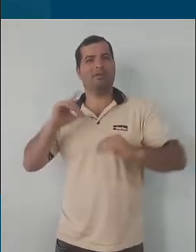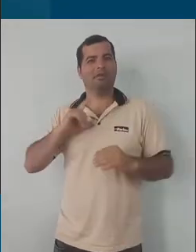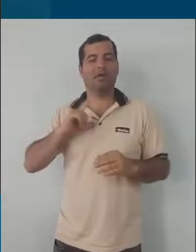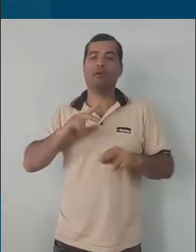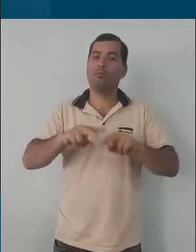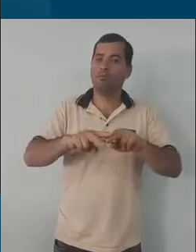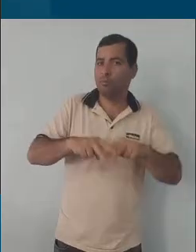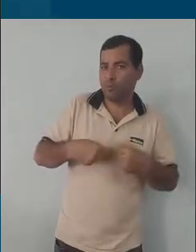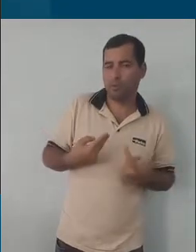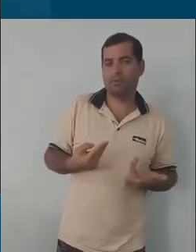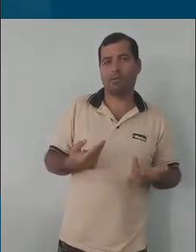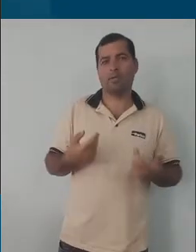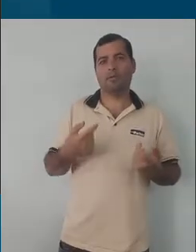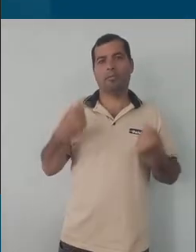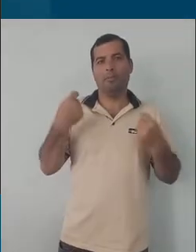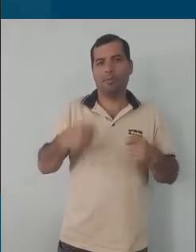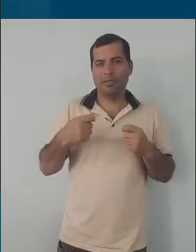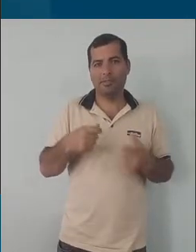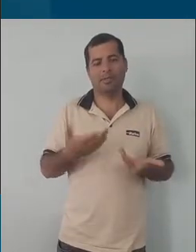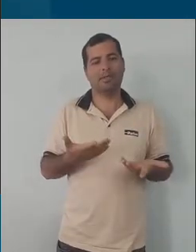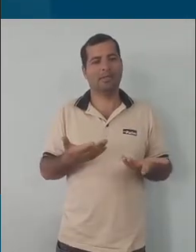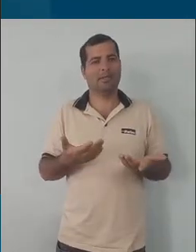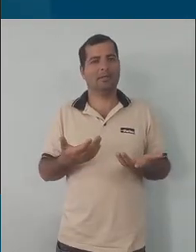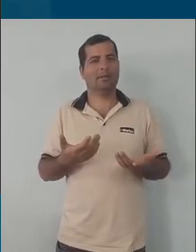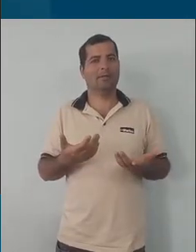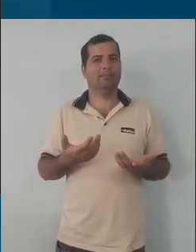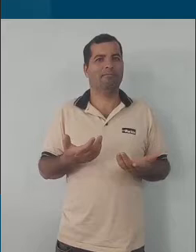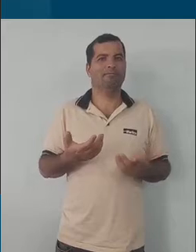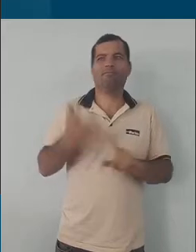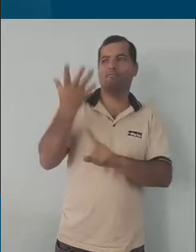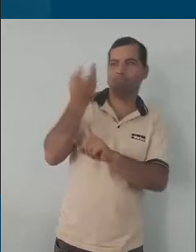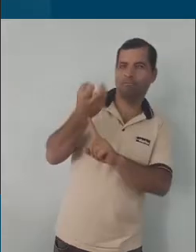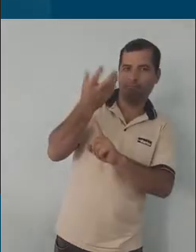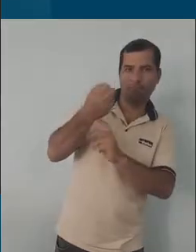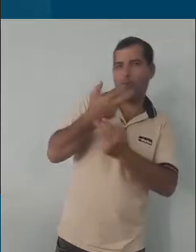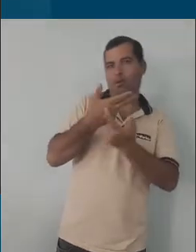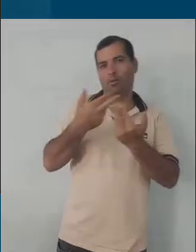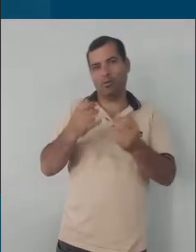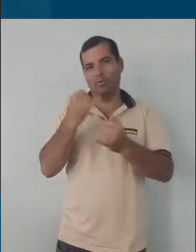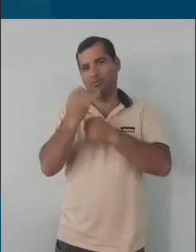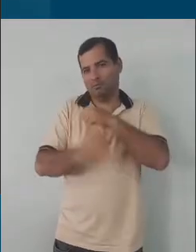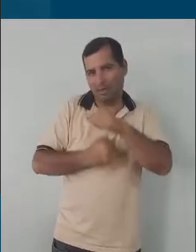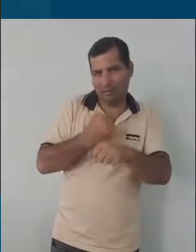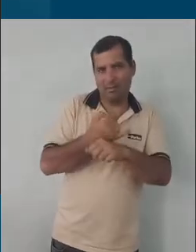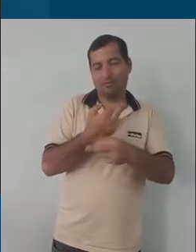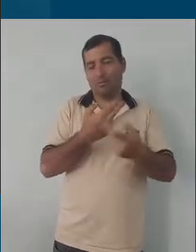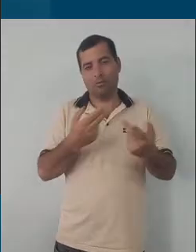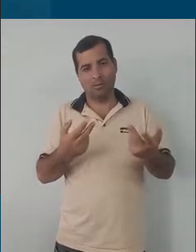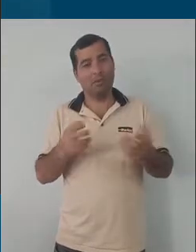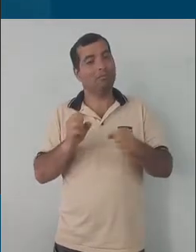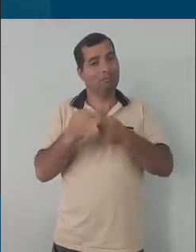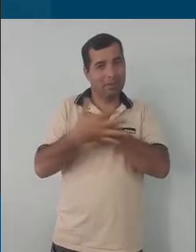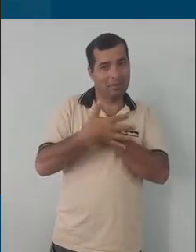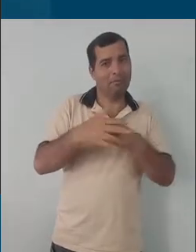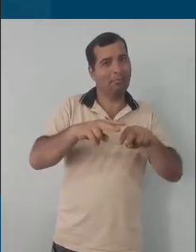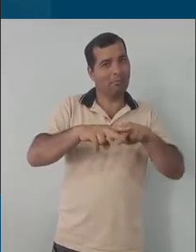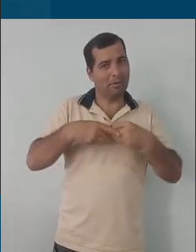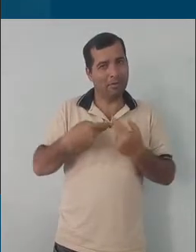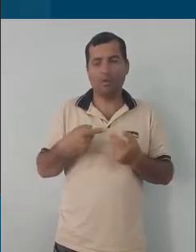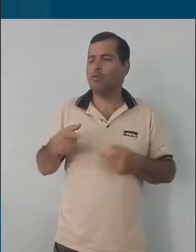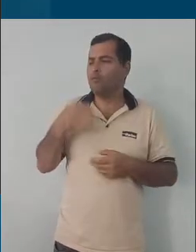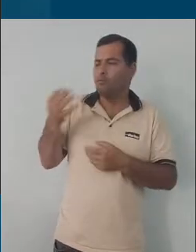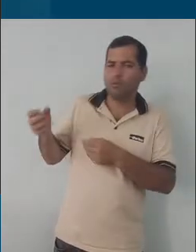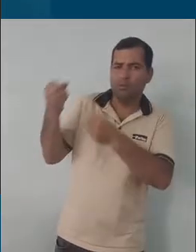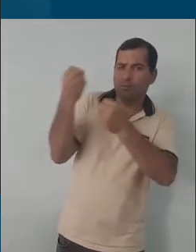esse fenômeno, né, esse impacto aí da pandemia. Então, eu queria ver se você, ao tratar dessas perguntas,